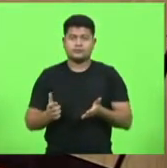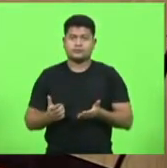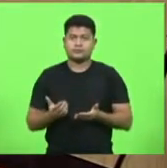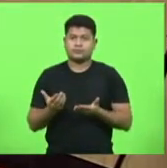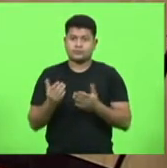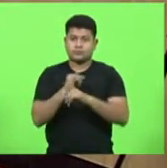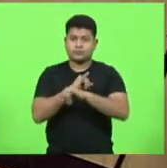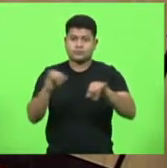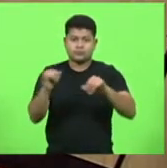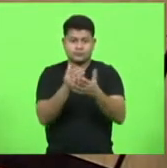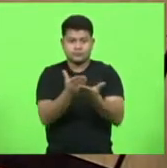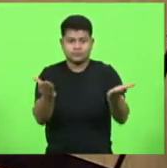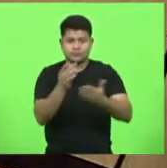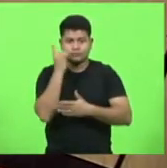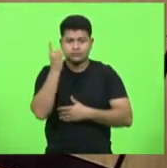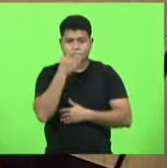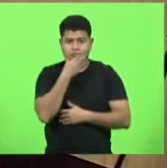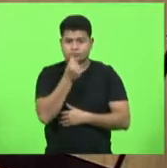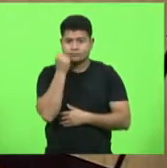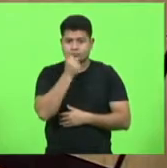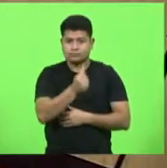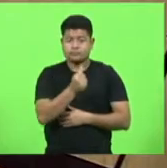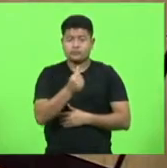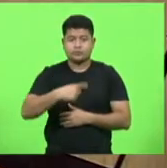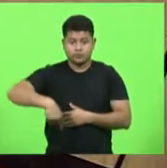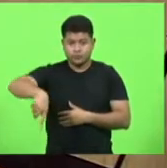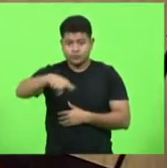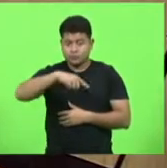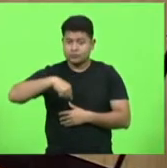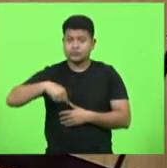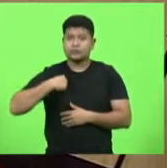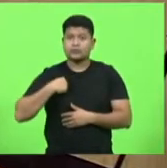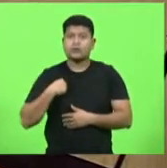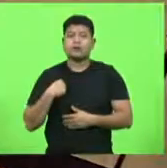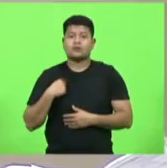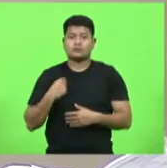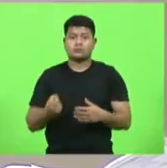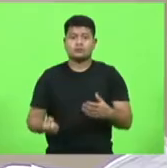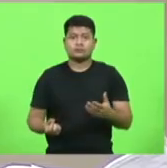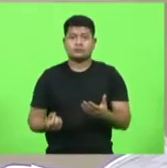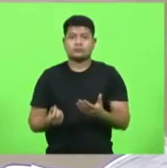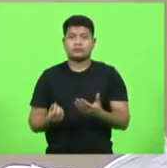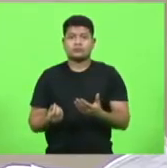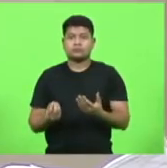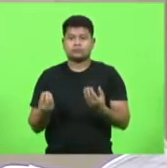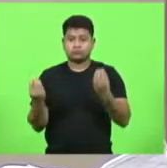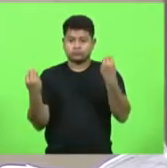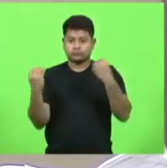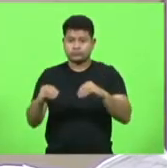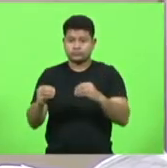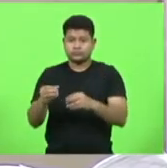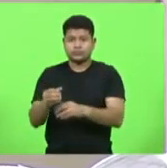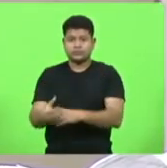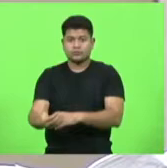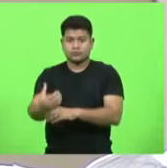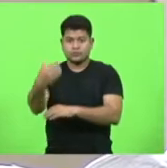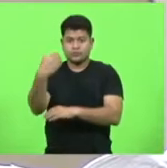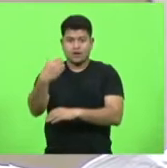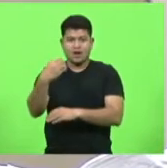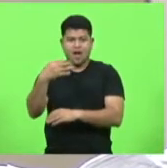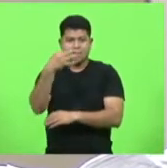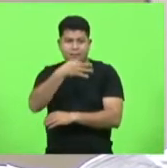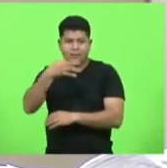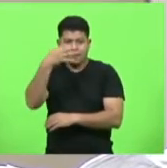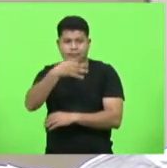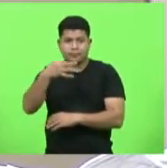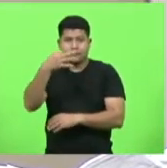comunico aos senhores, senhoras deputadas, que nós reinstalamos os microfones de aparte, mas